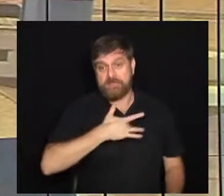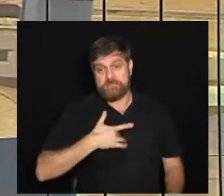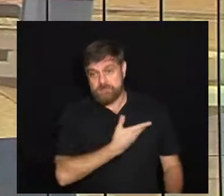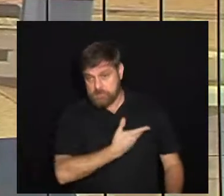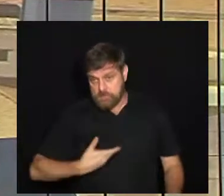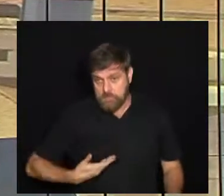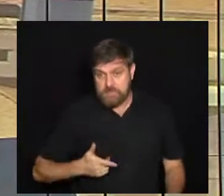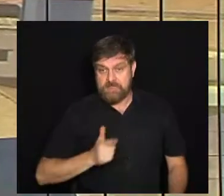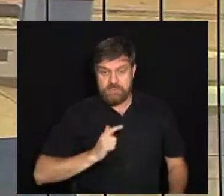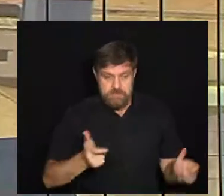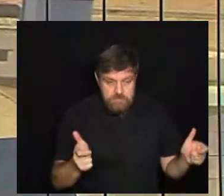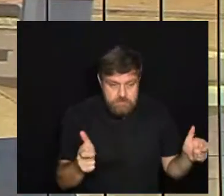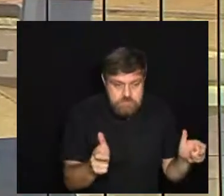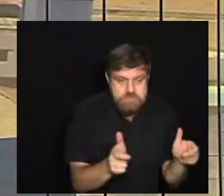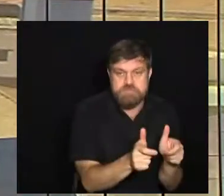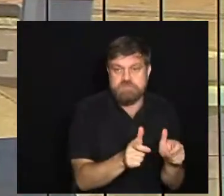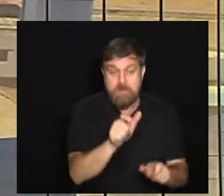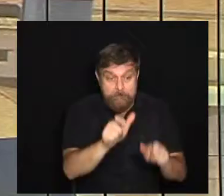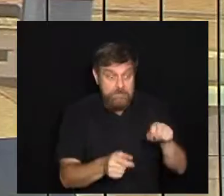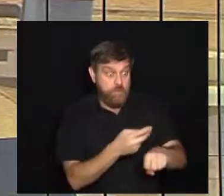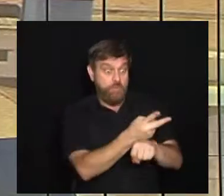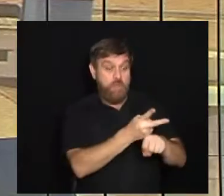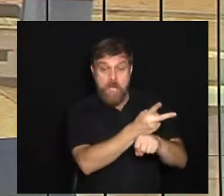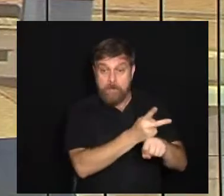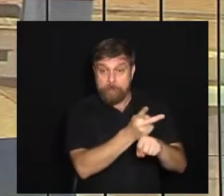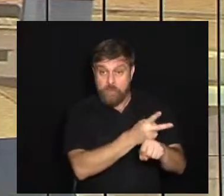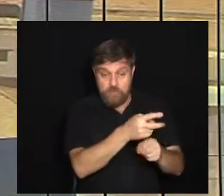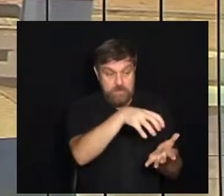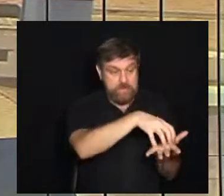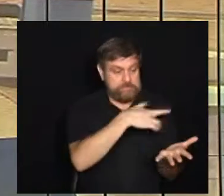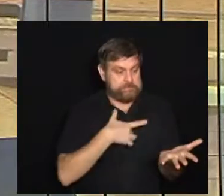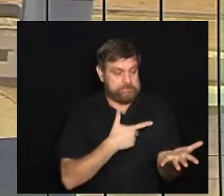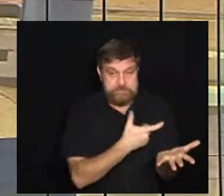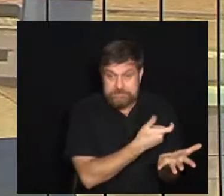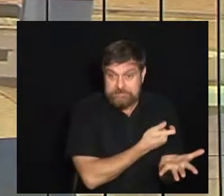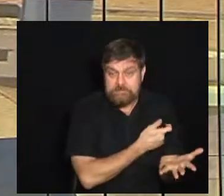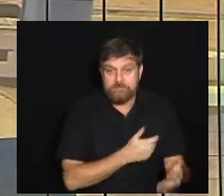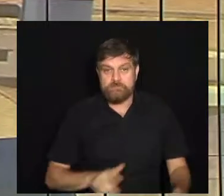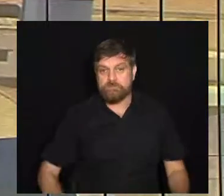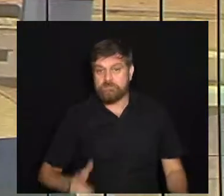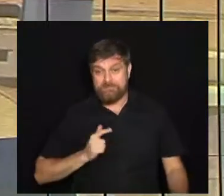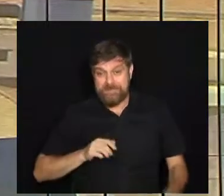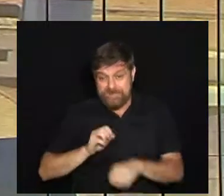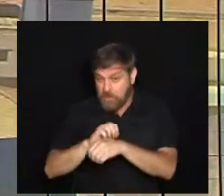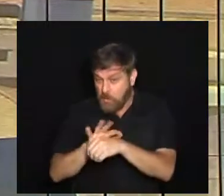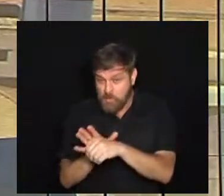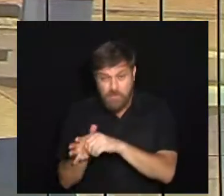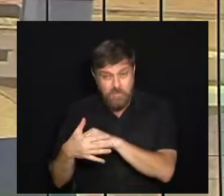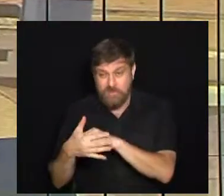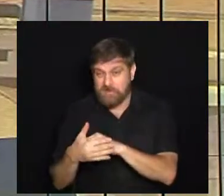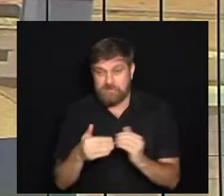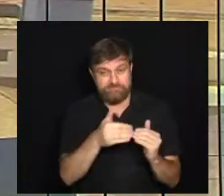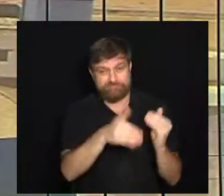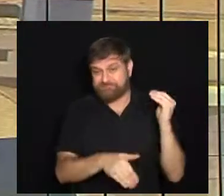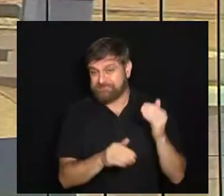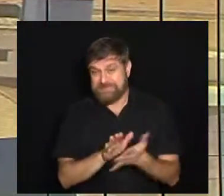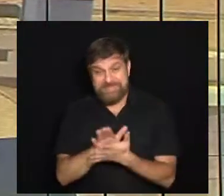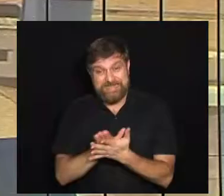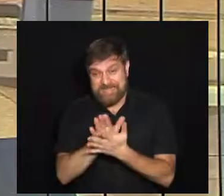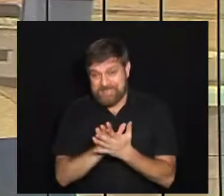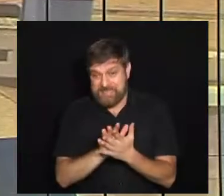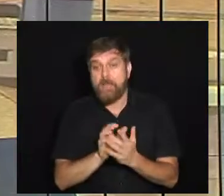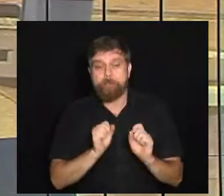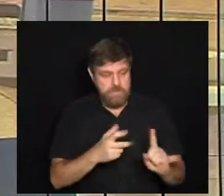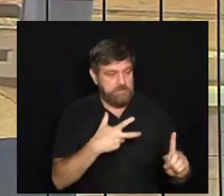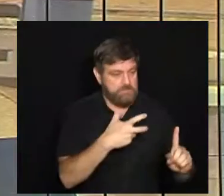serviços com quadro mais leves também respiratórios causados pela influenza agora não muda absolutamente nada do ponto de vista da